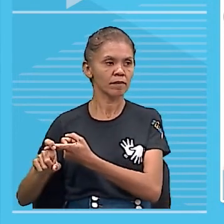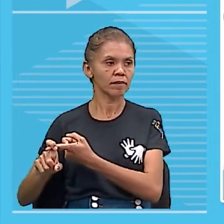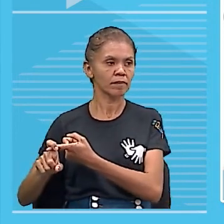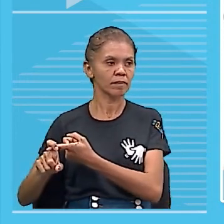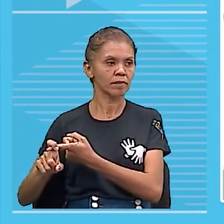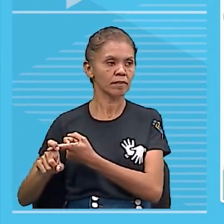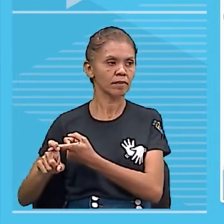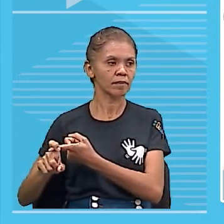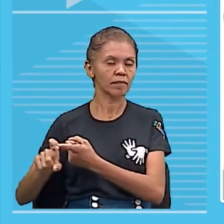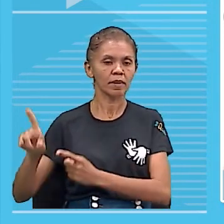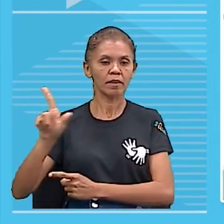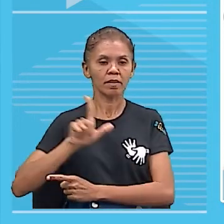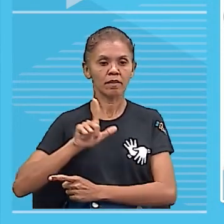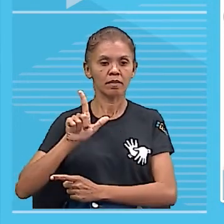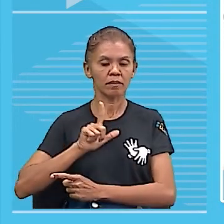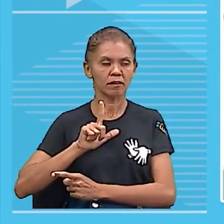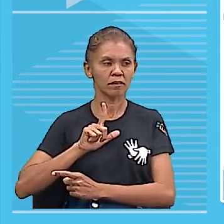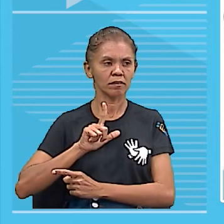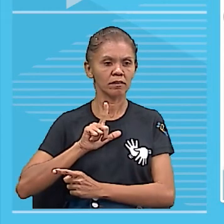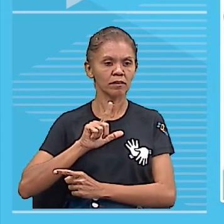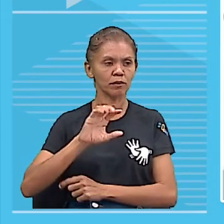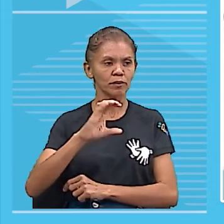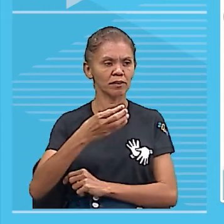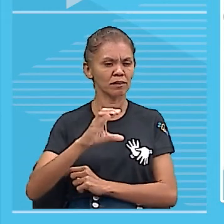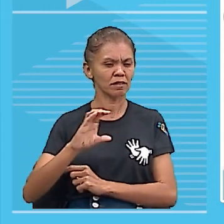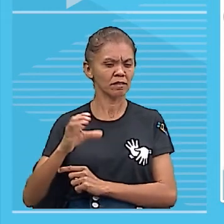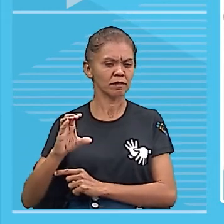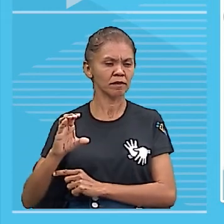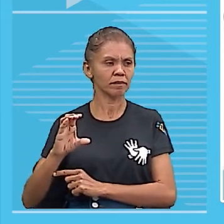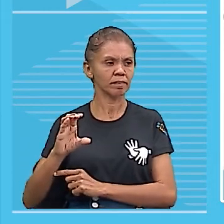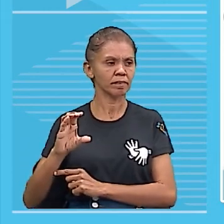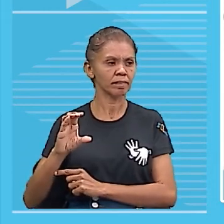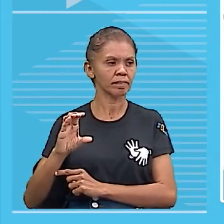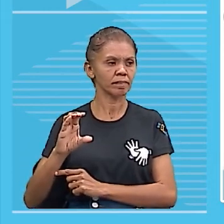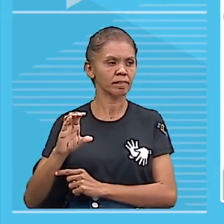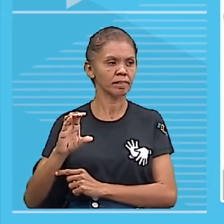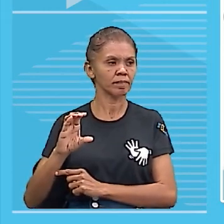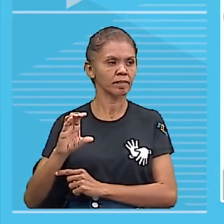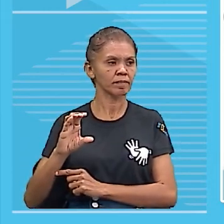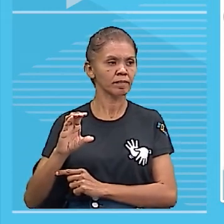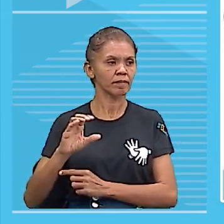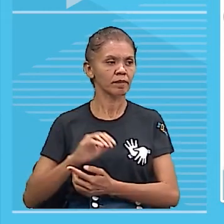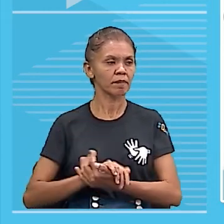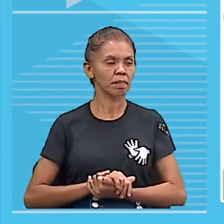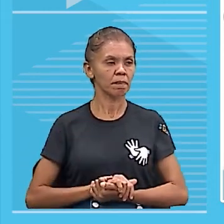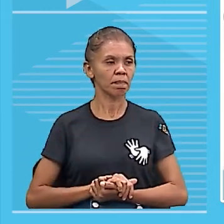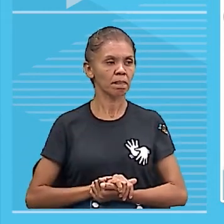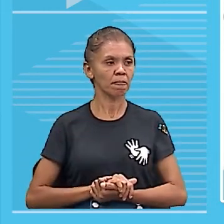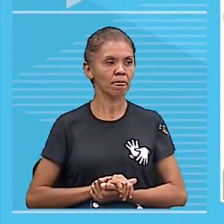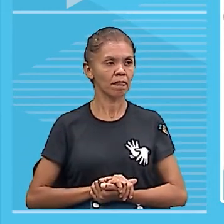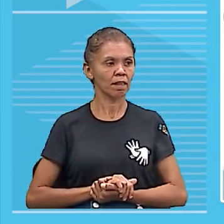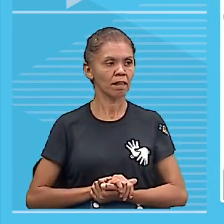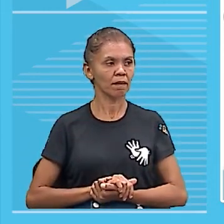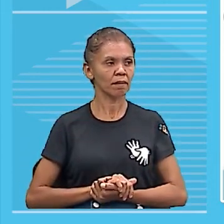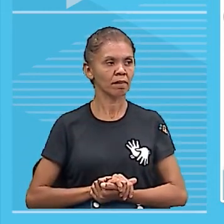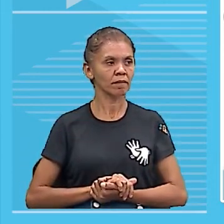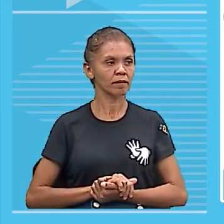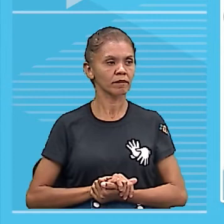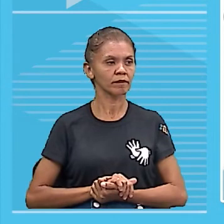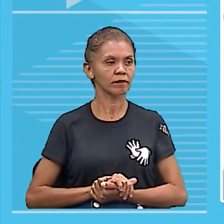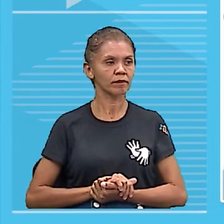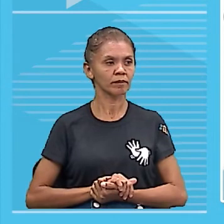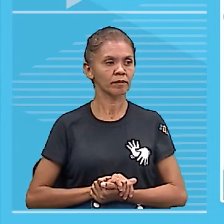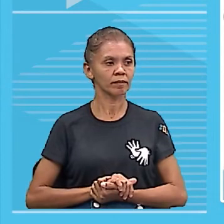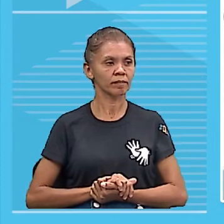tem a sua corrente elétrica bom então a soma das